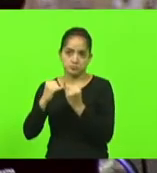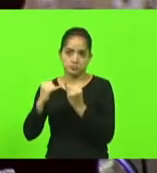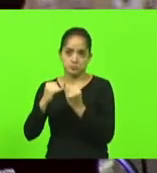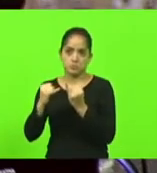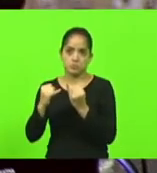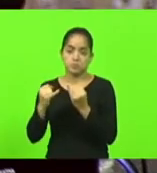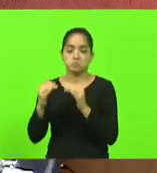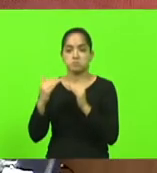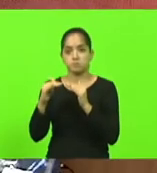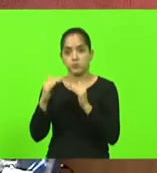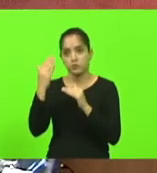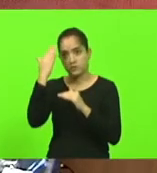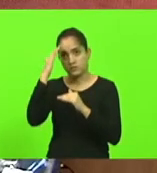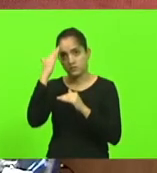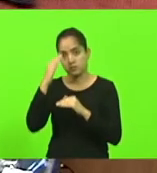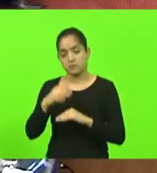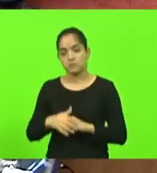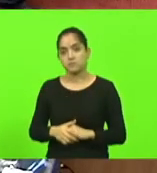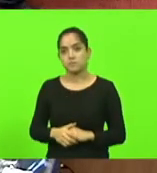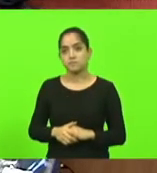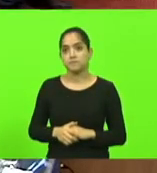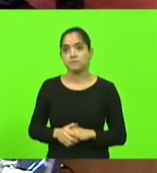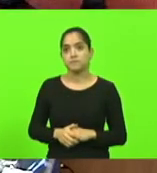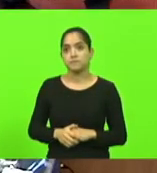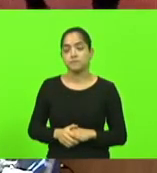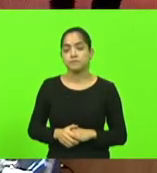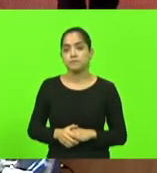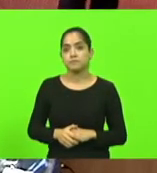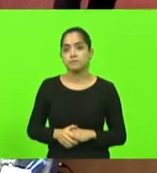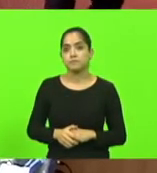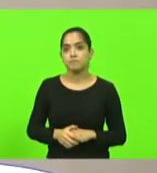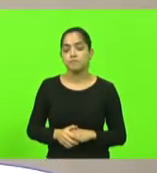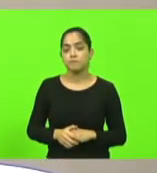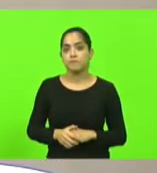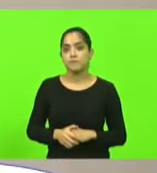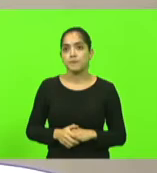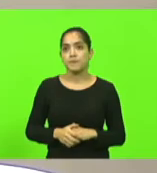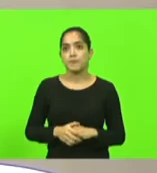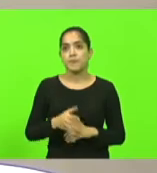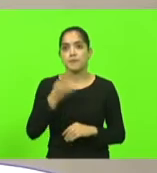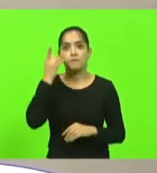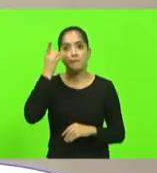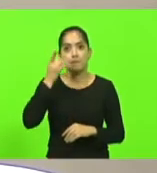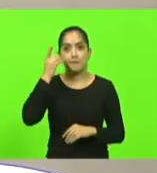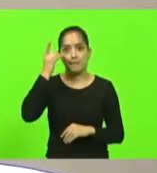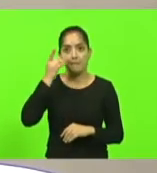o entendimento. Obrigado, senhor presidente. A palavra, deputado Sargento Lima, na sequência.